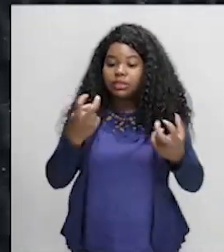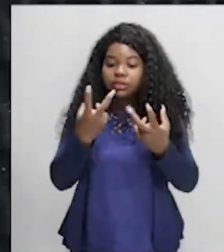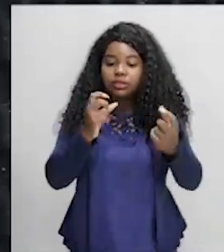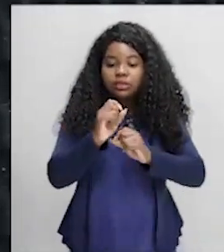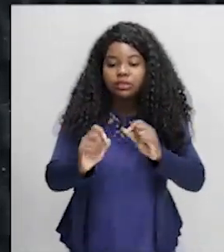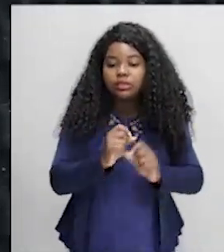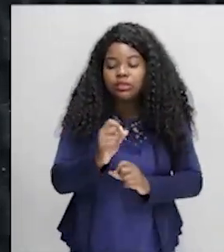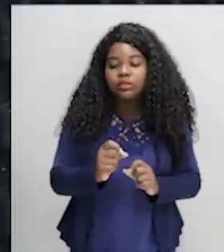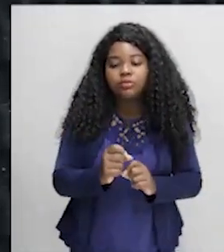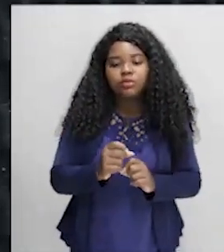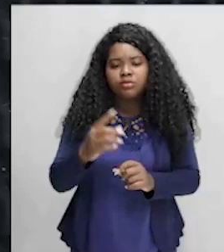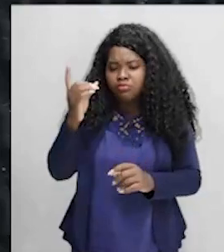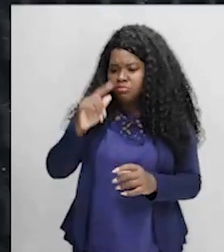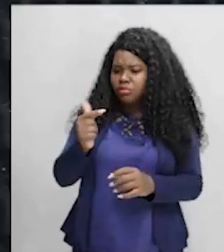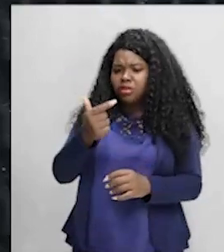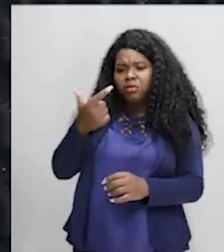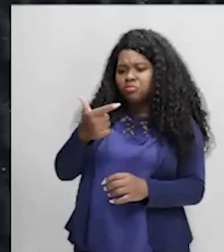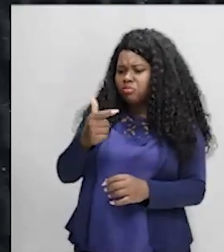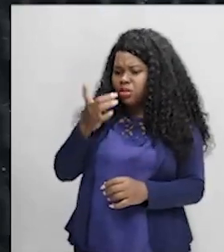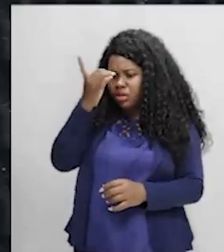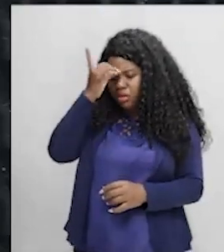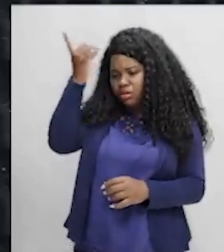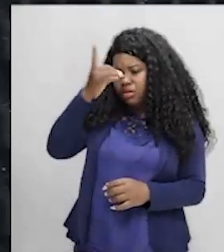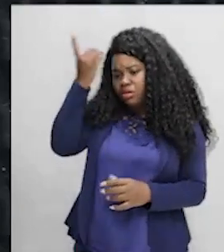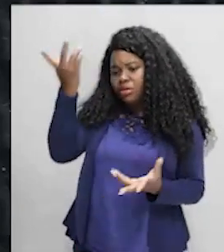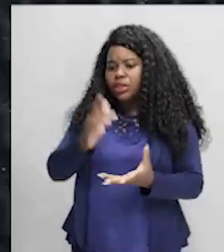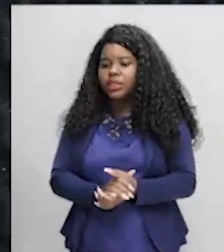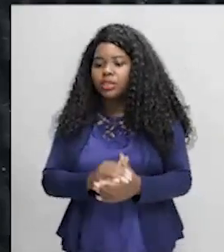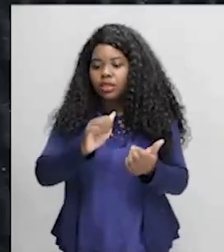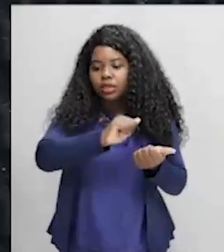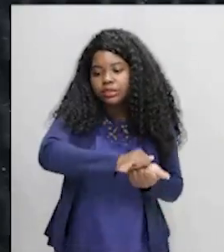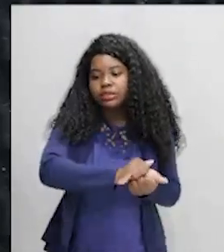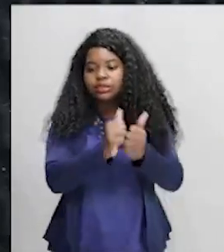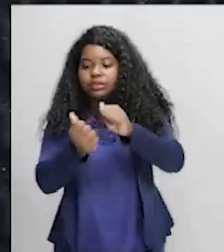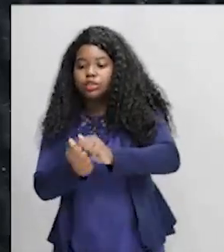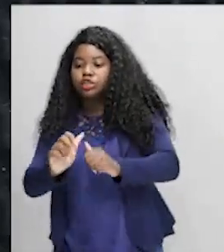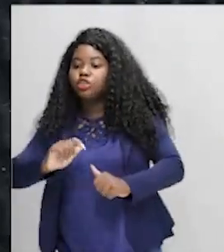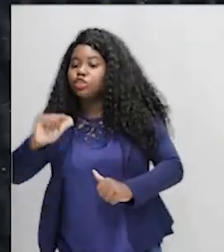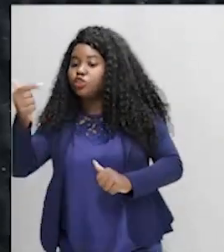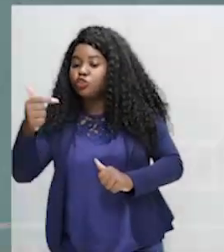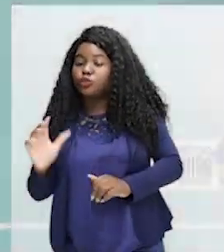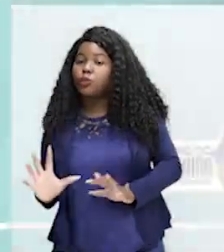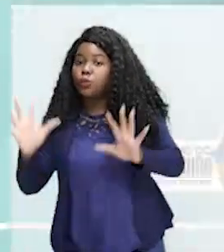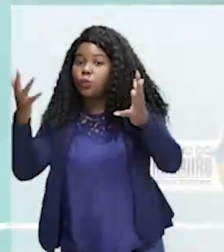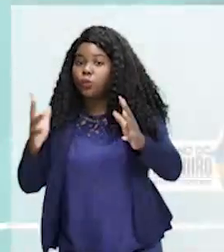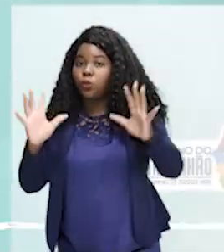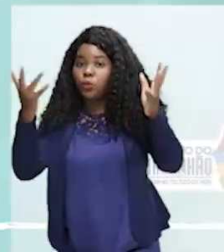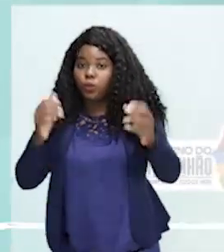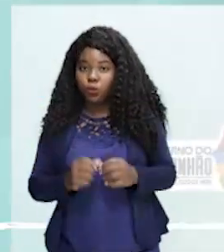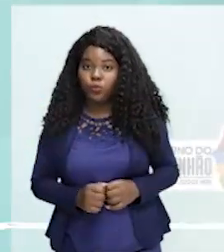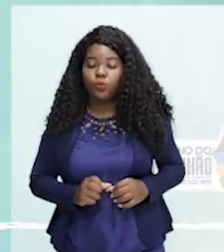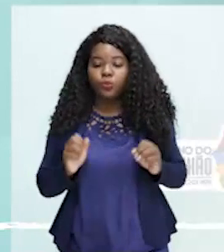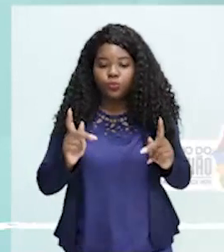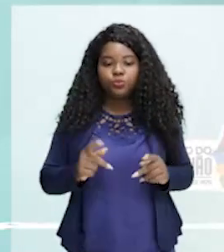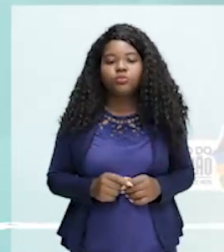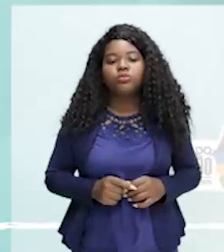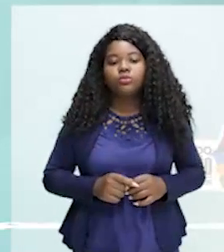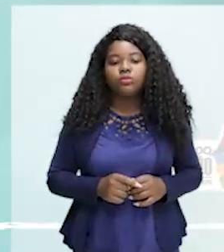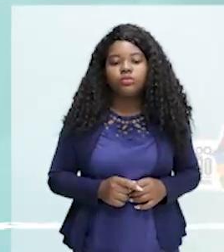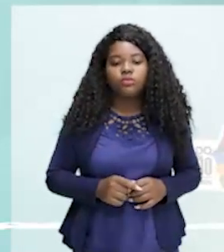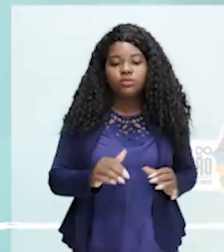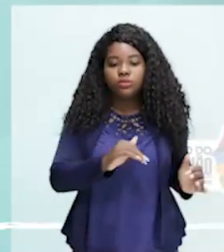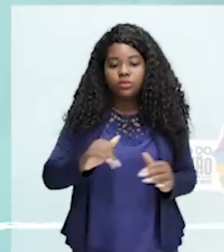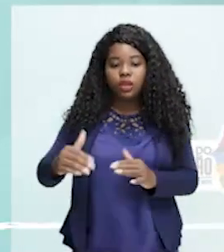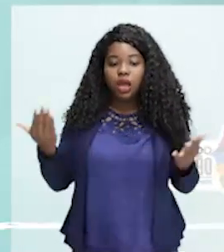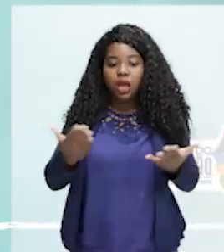não é inventada, é adaptada, muita coisa não é nova, perdão, é adaptada a partir de outras manifestações. Saindo da pré-história, a gente passa